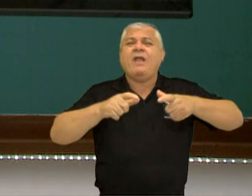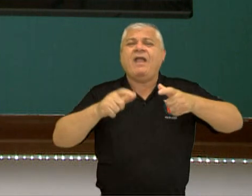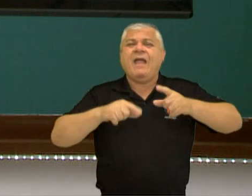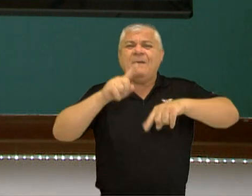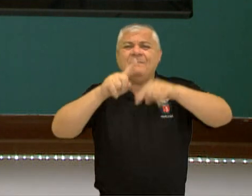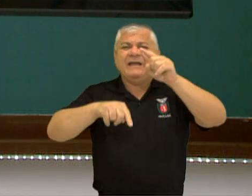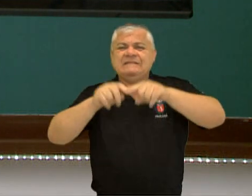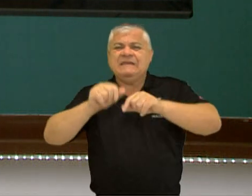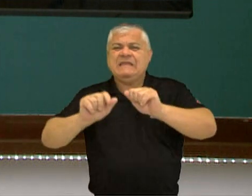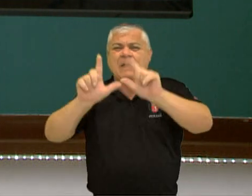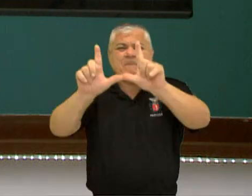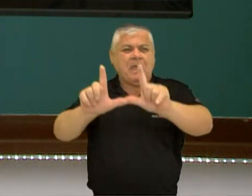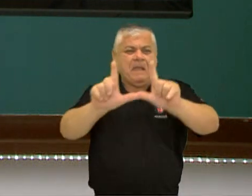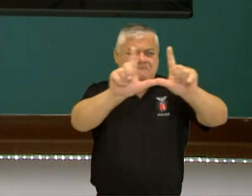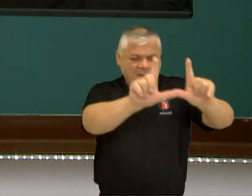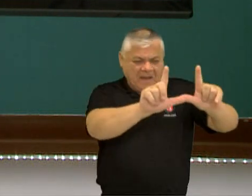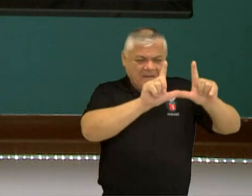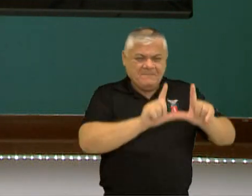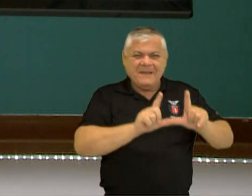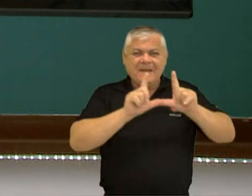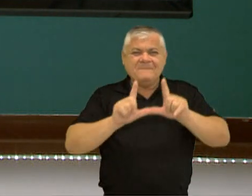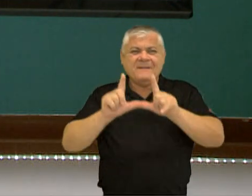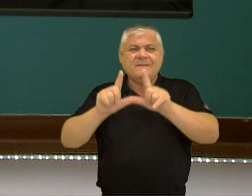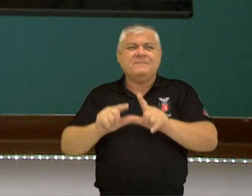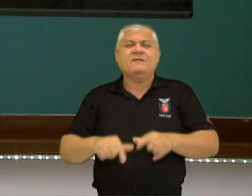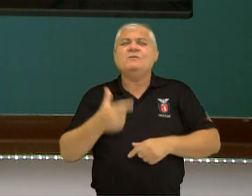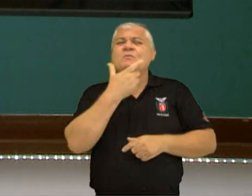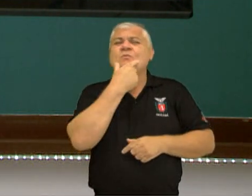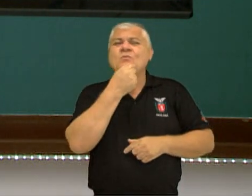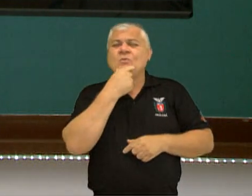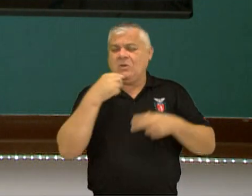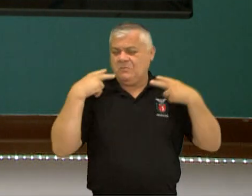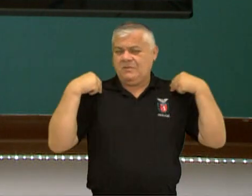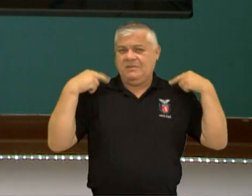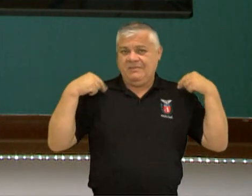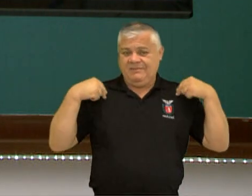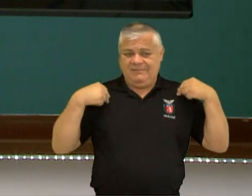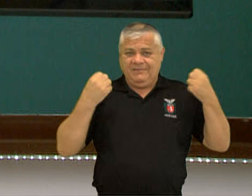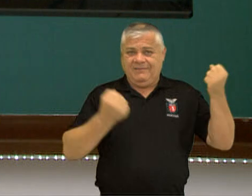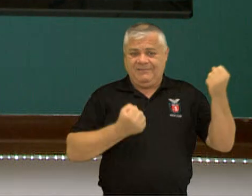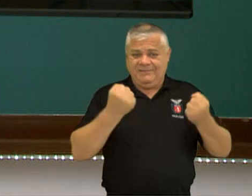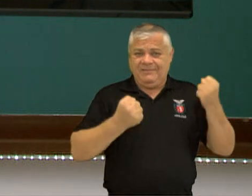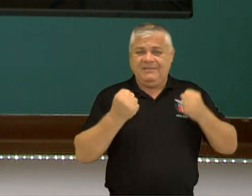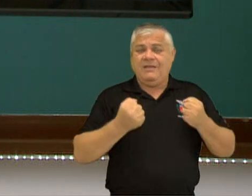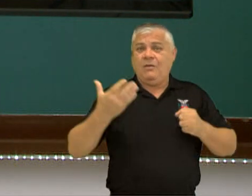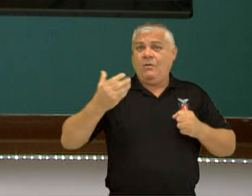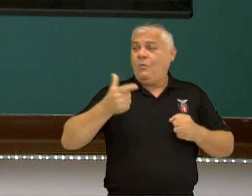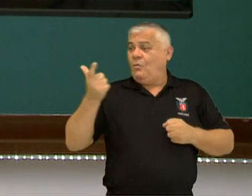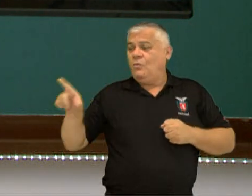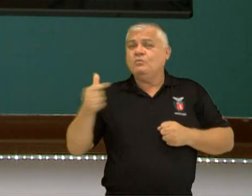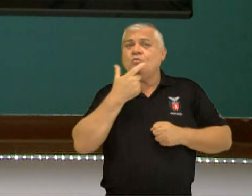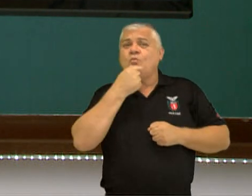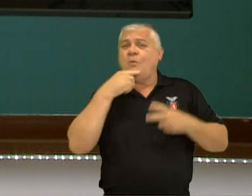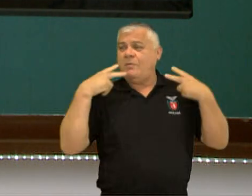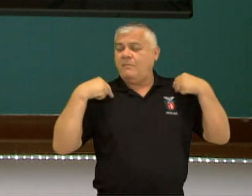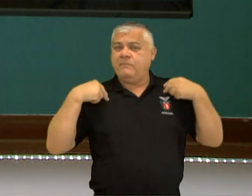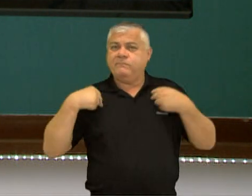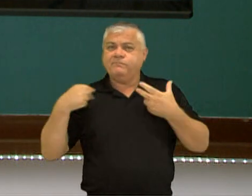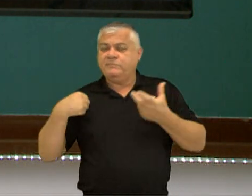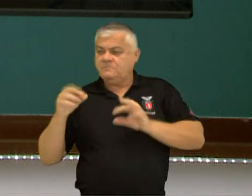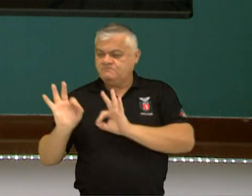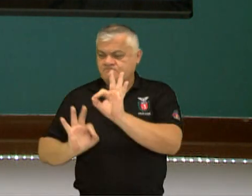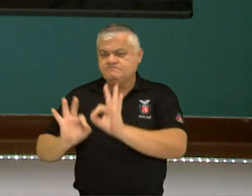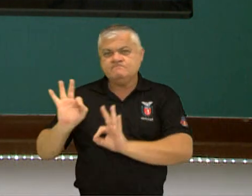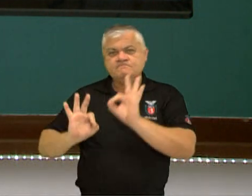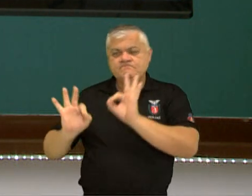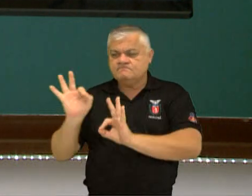para o processamento, nós temos que ter um piloto, um copiloto e alguém para operar todo esse equipamento, para